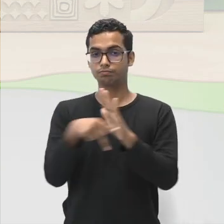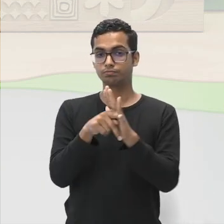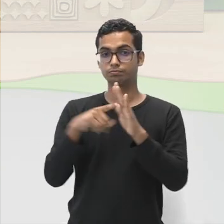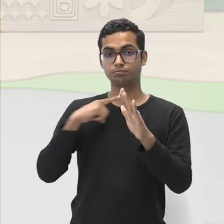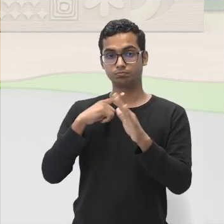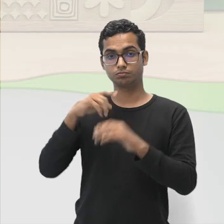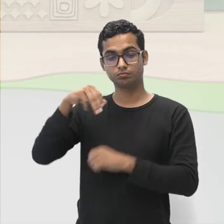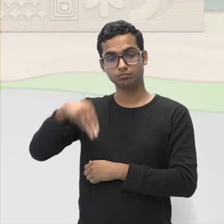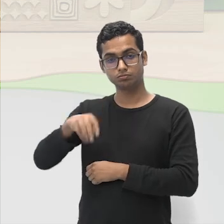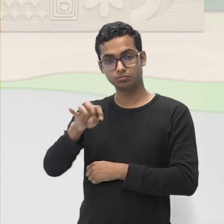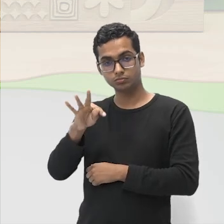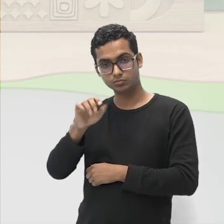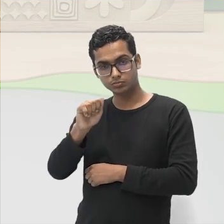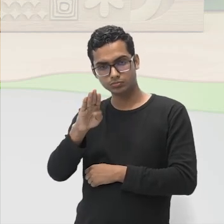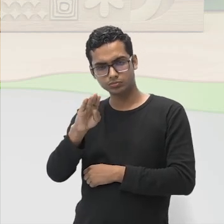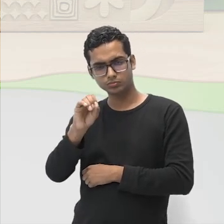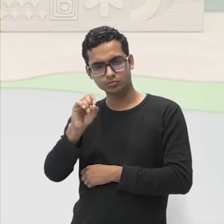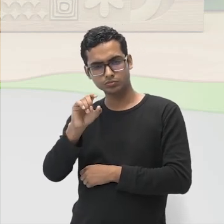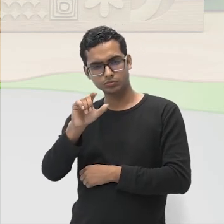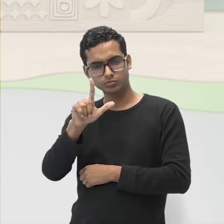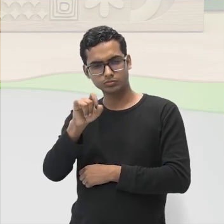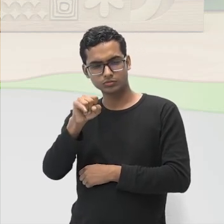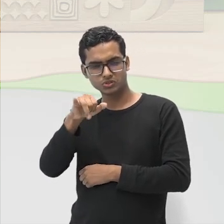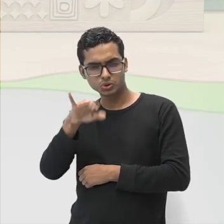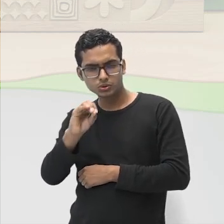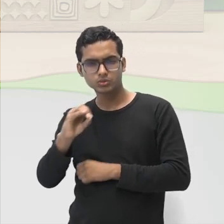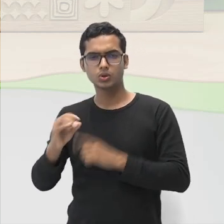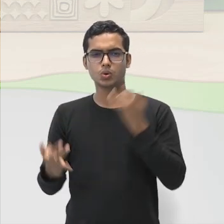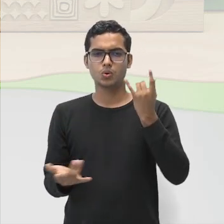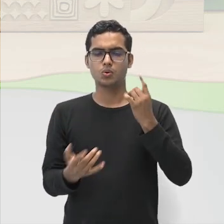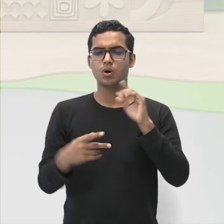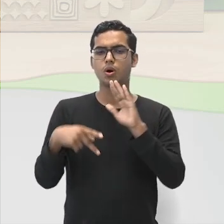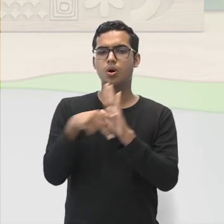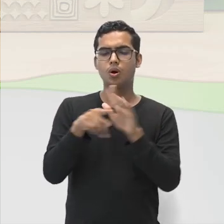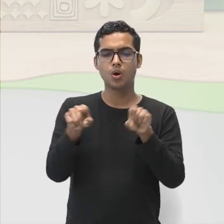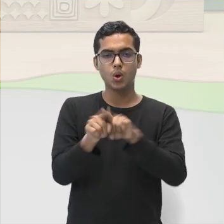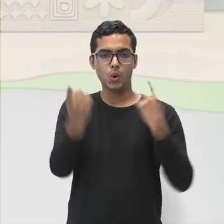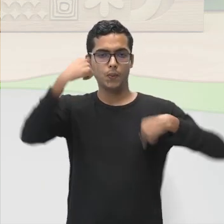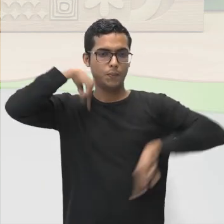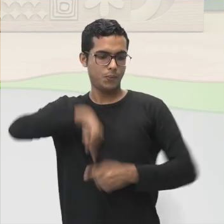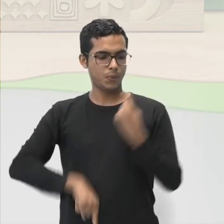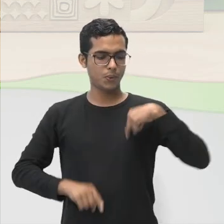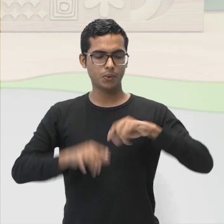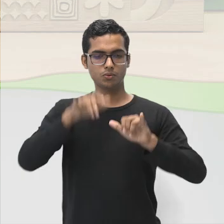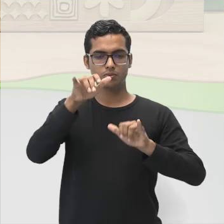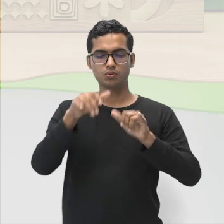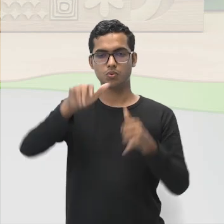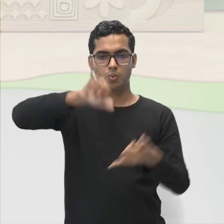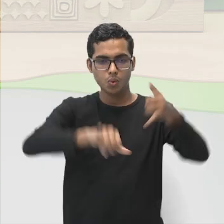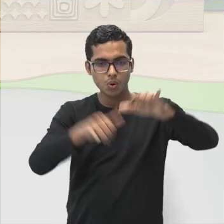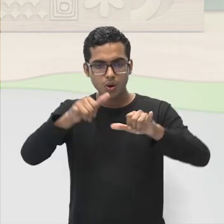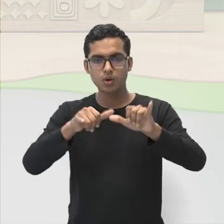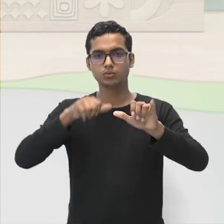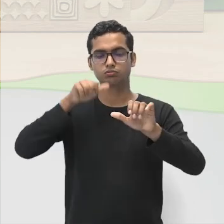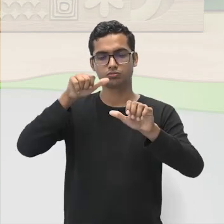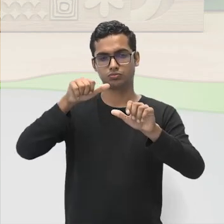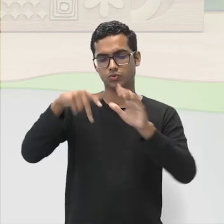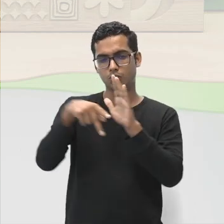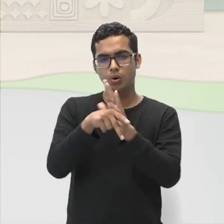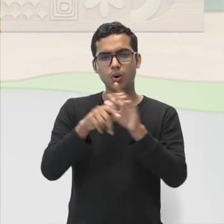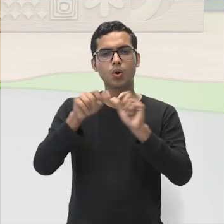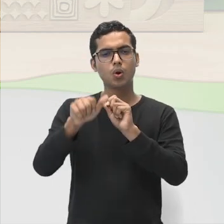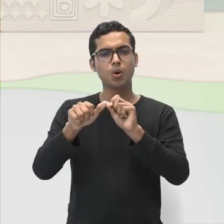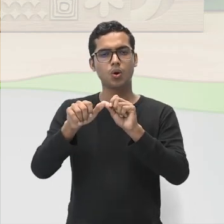químicas que ocorrem no organismo vivo, com o fim de promover a satisfação